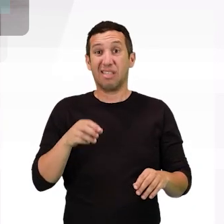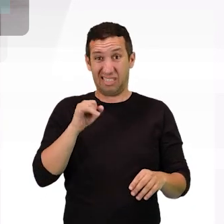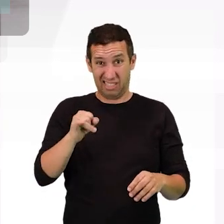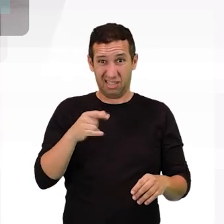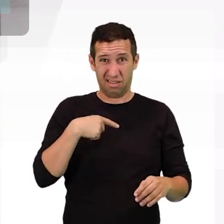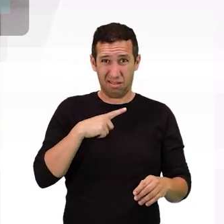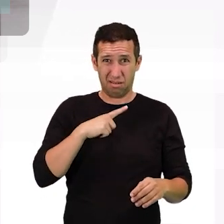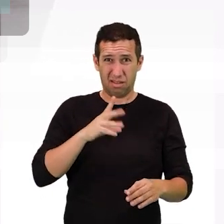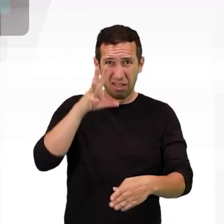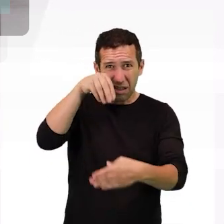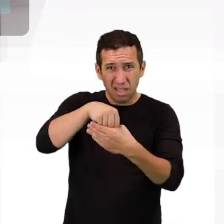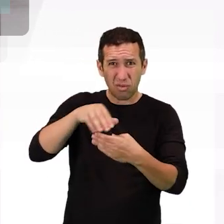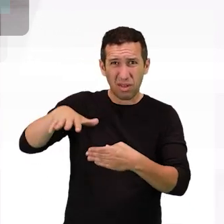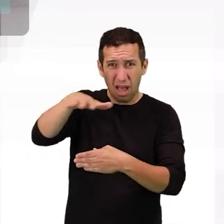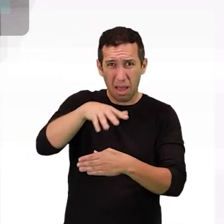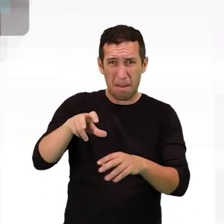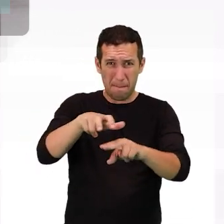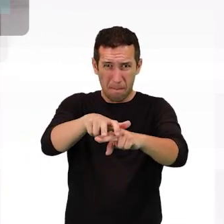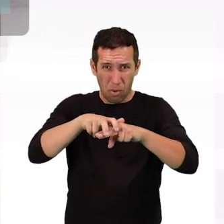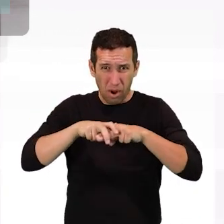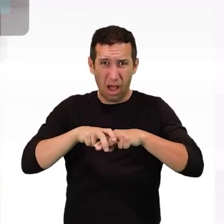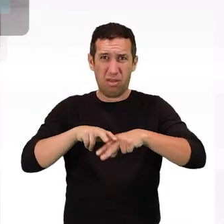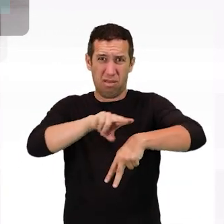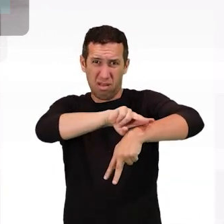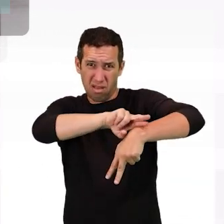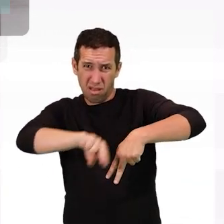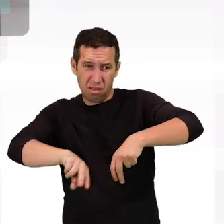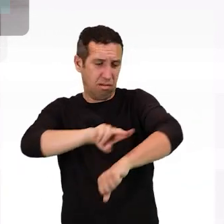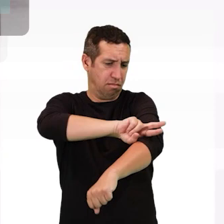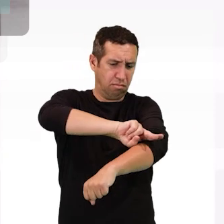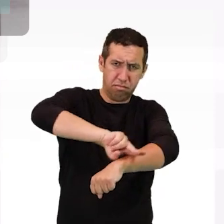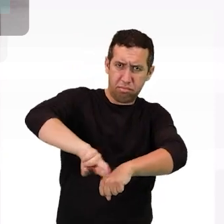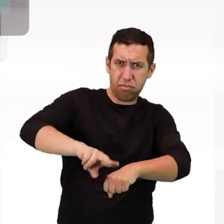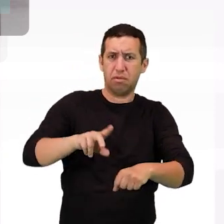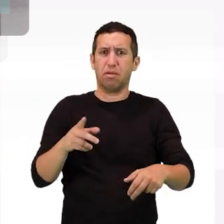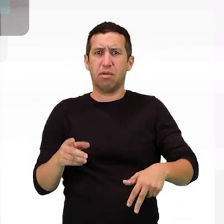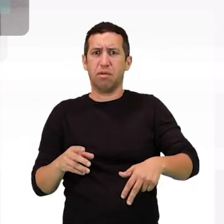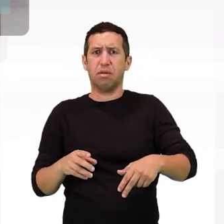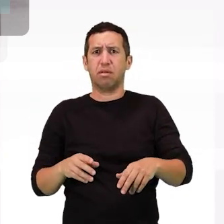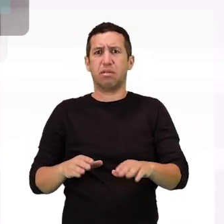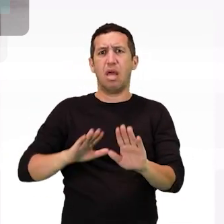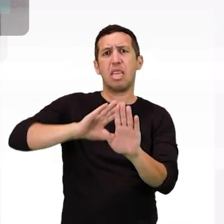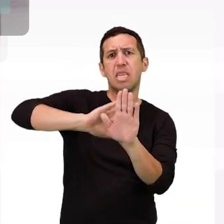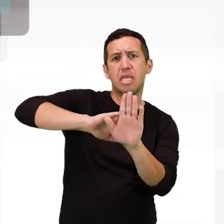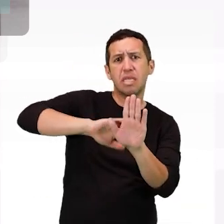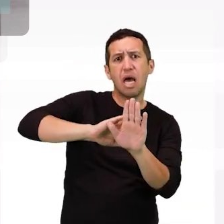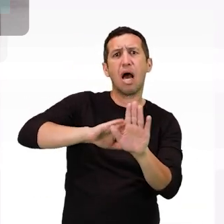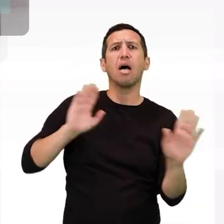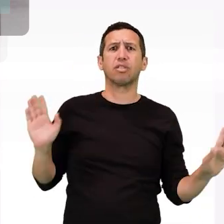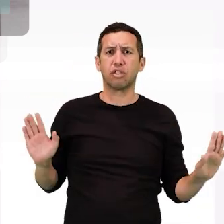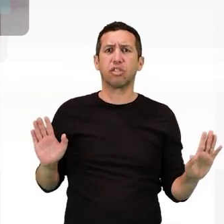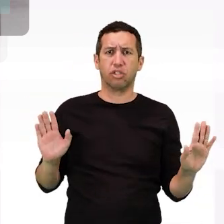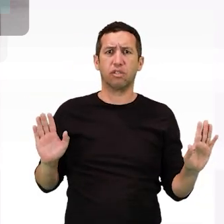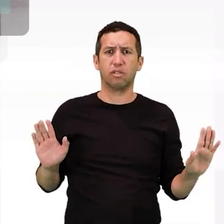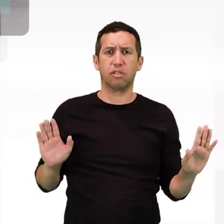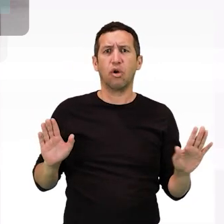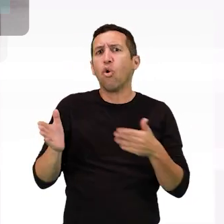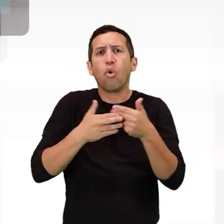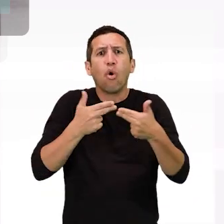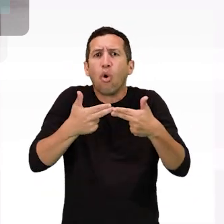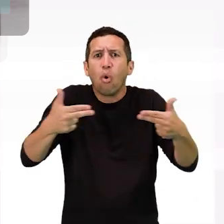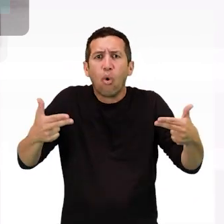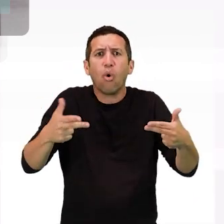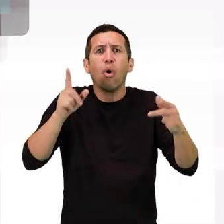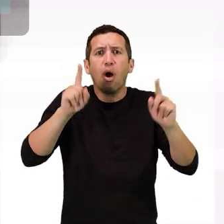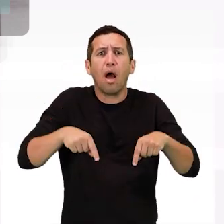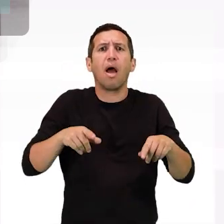haja qualquer tipo de discriminação de gênero, raça, orientação, questão social. Então,